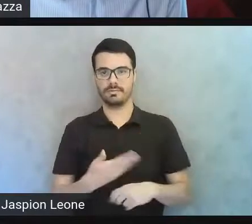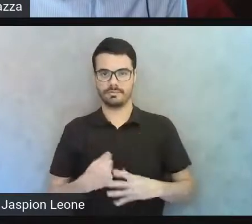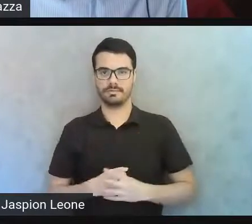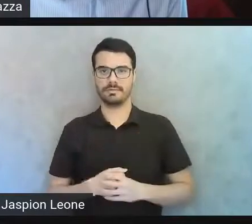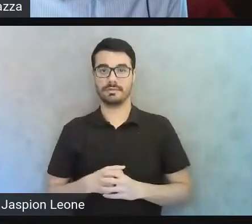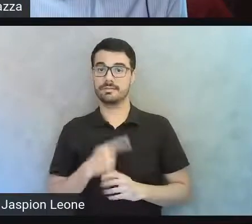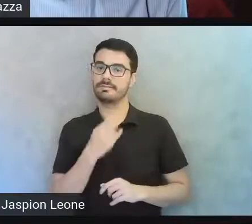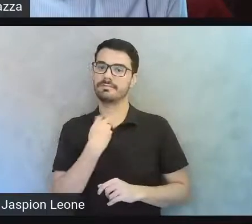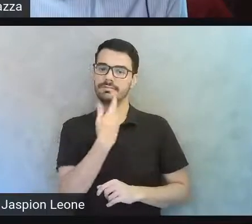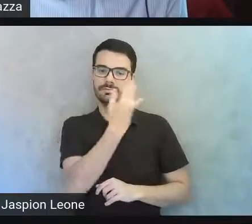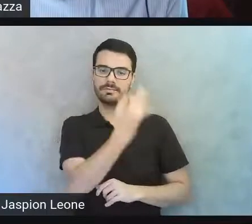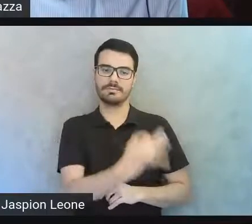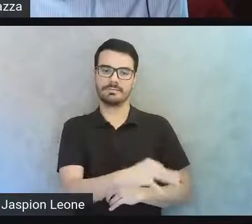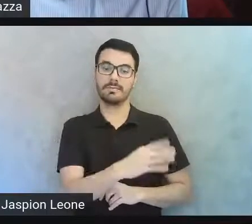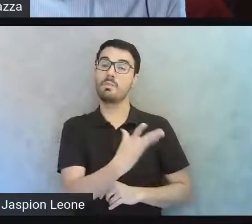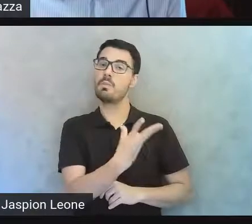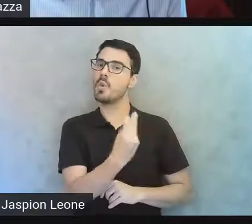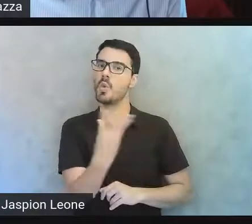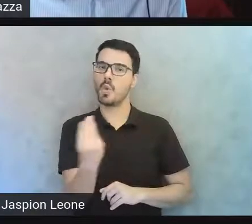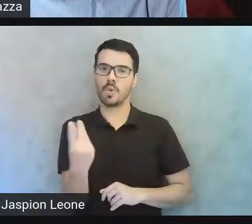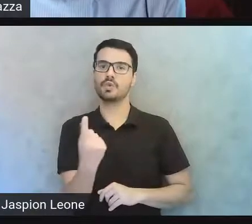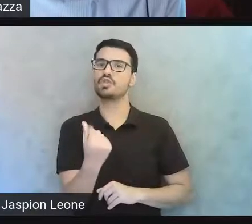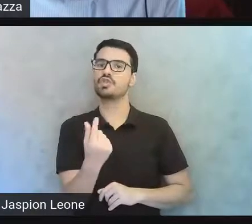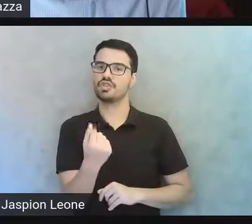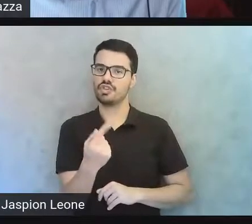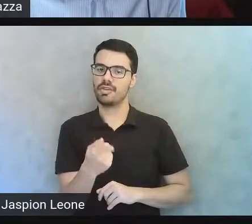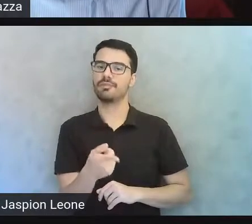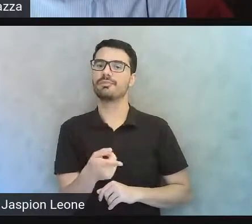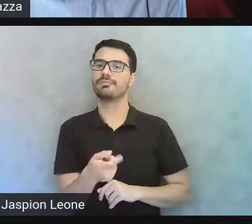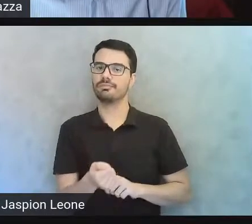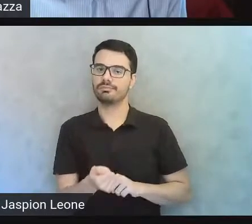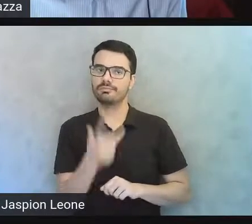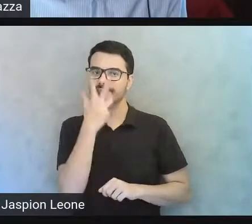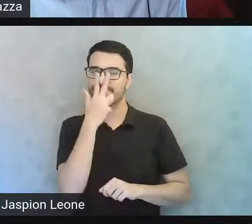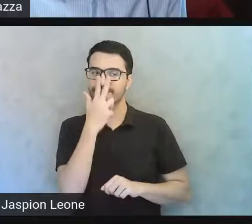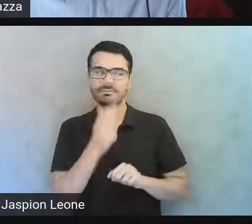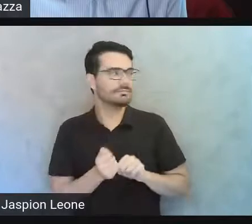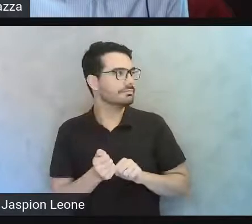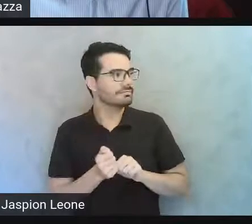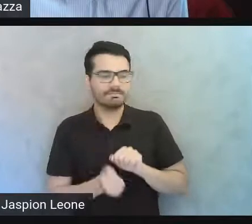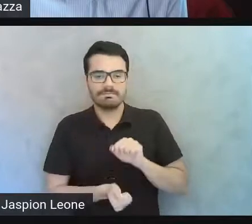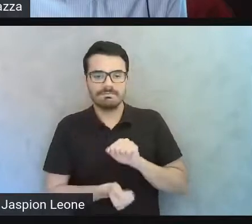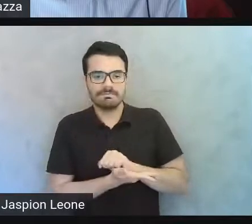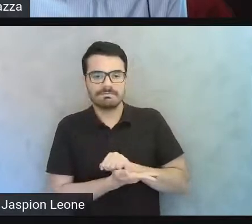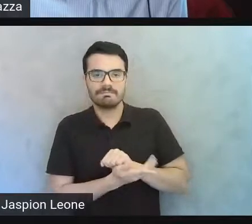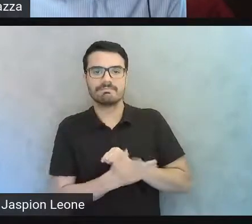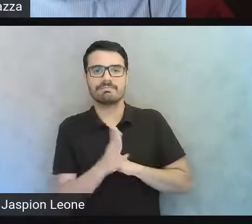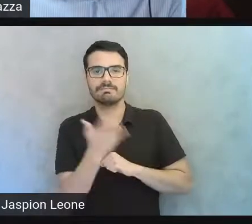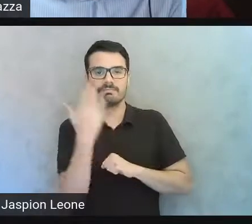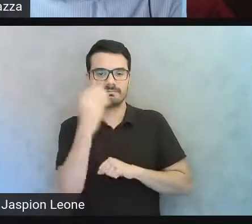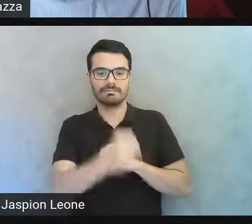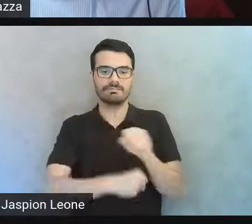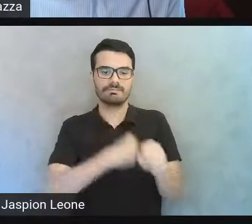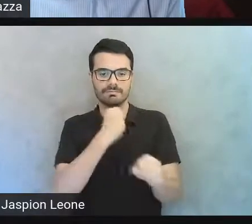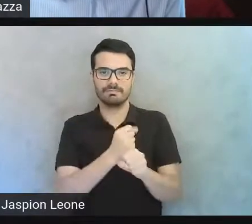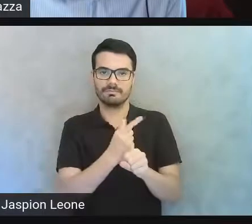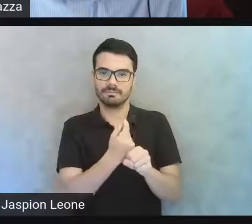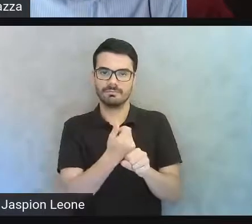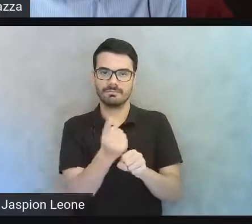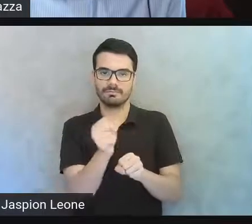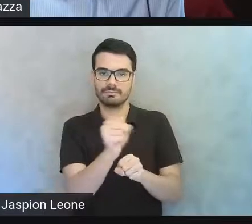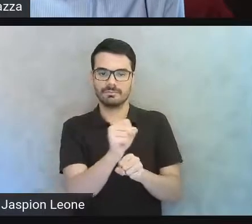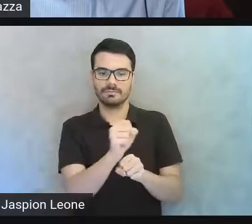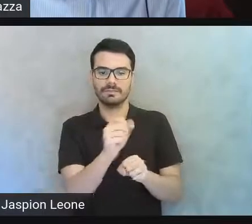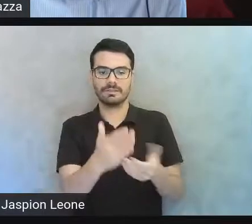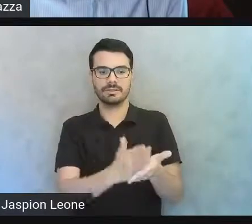Certamente muito dinheiro correu por esses caminhos nas eleições de 2018, né? Acabou de sair o